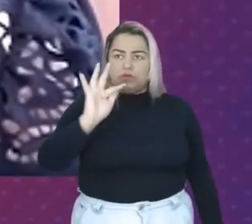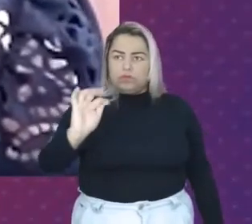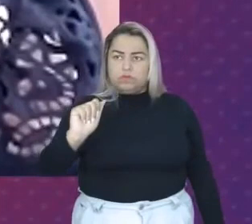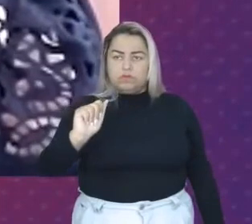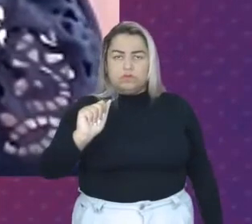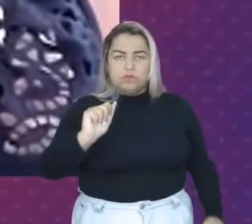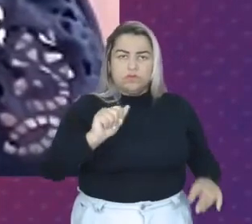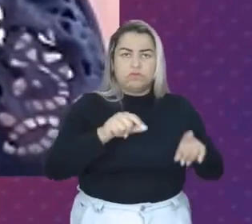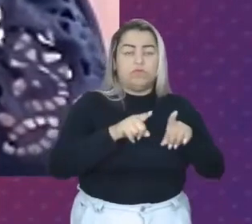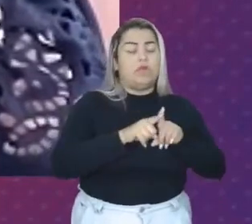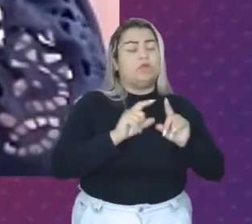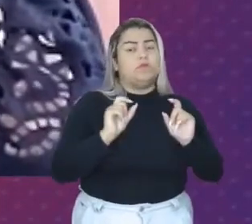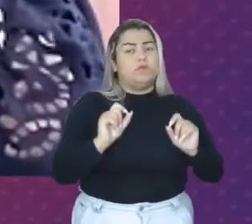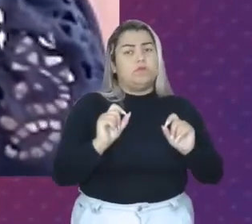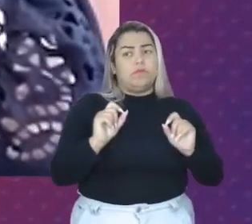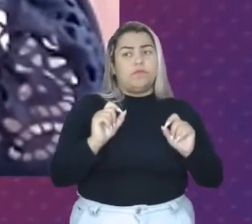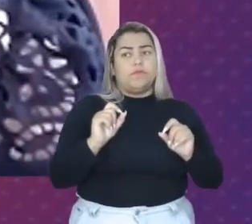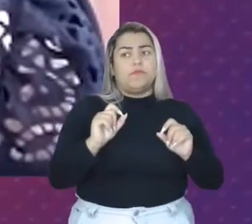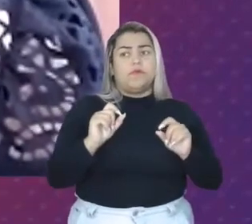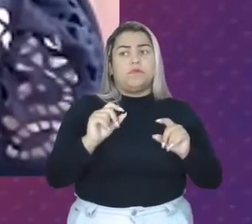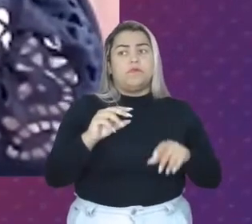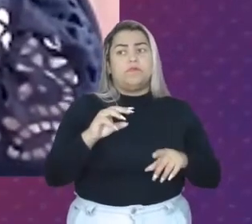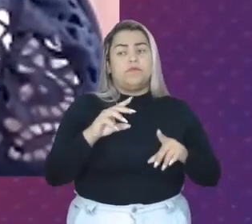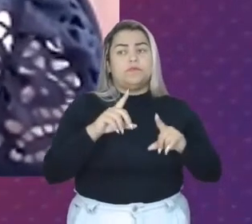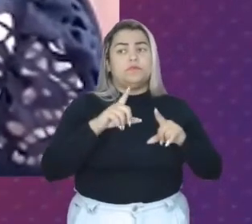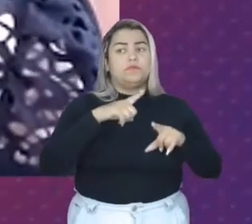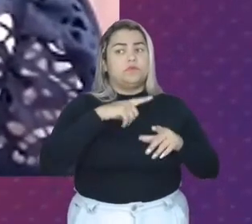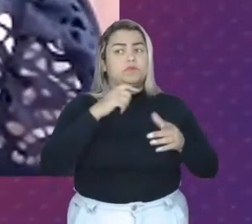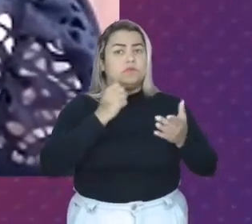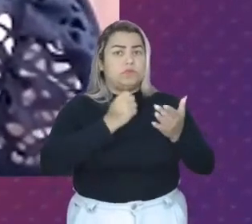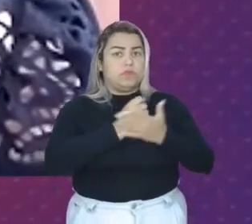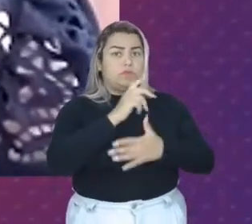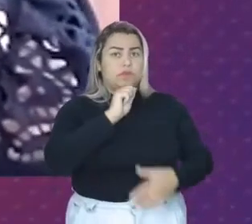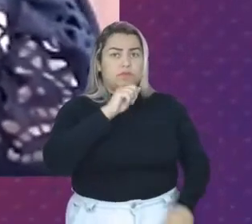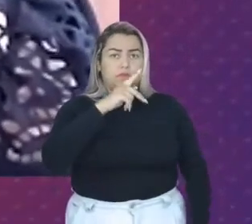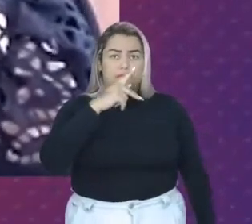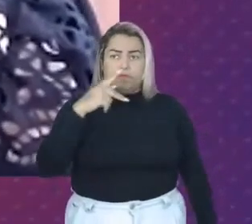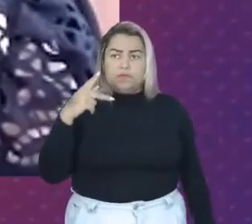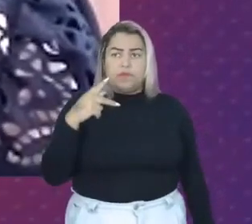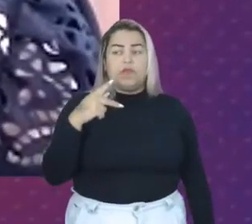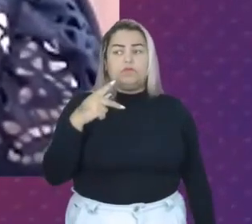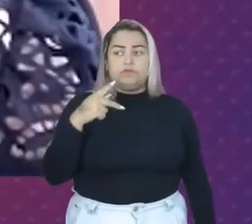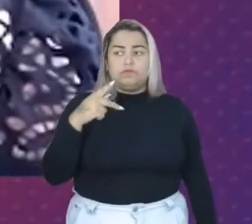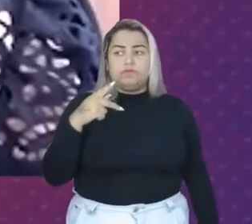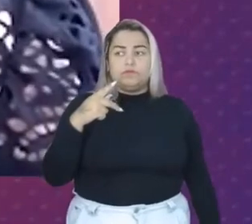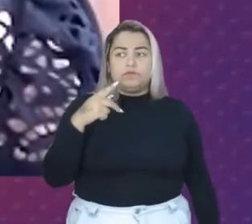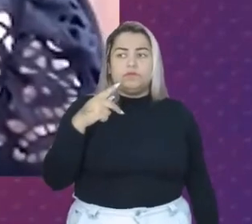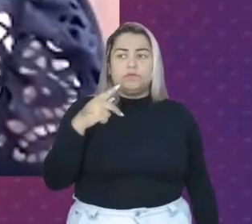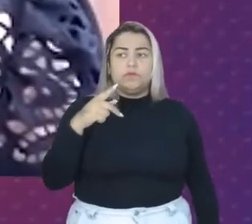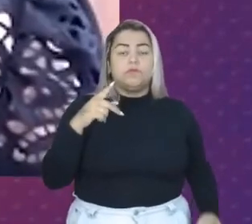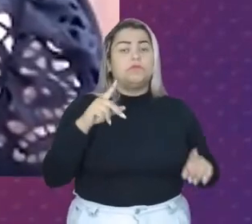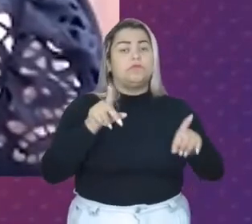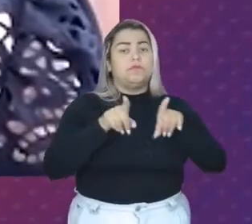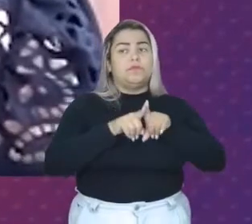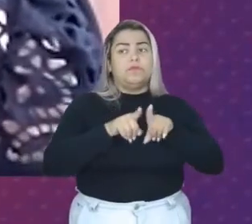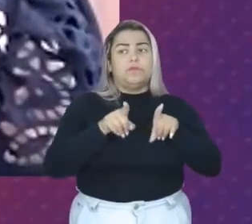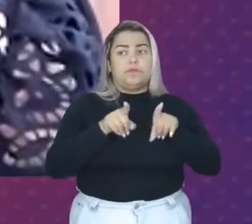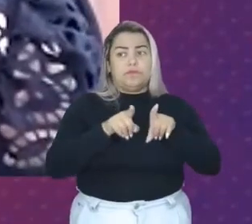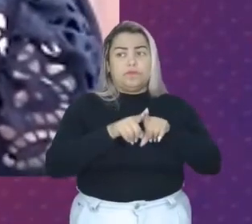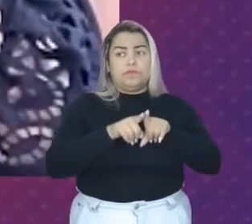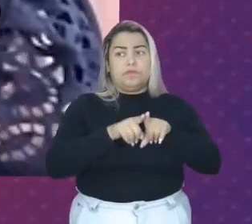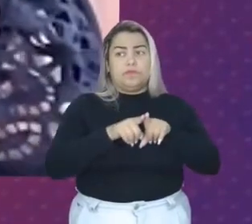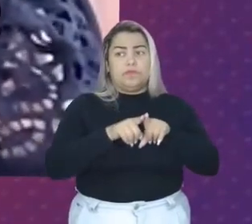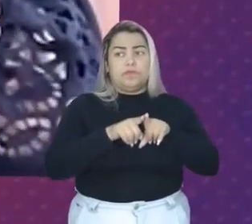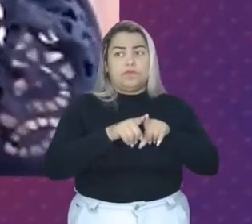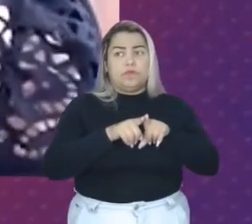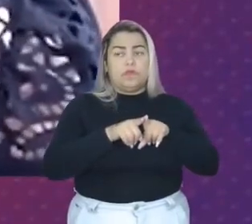R$ 100, a empregada doméstica tem que pagar para o aplicativo R$ 40. Então,